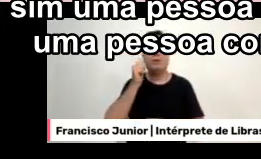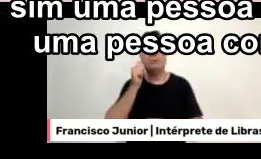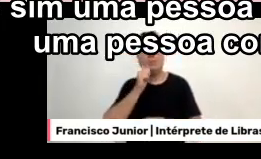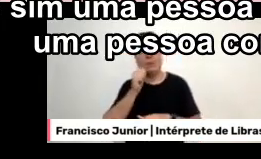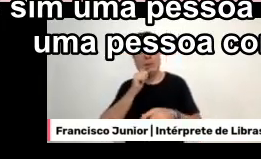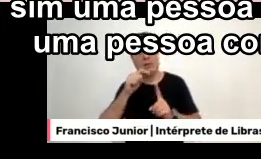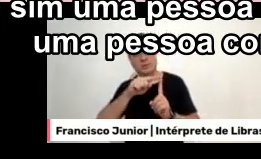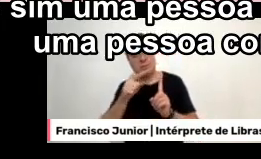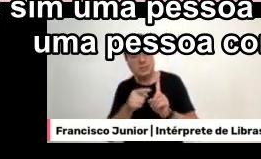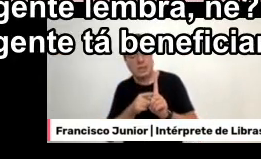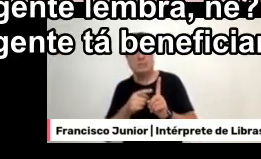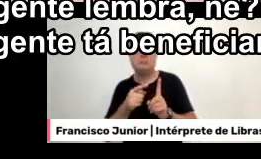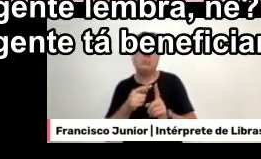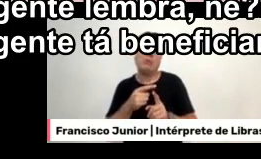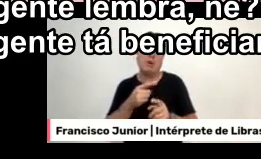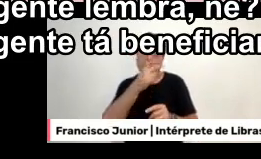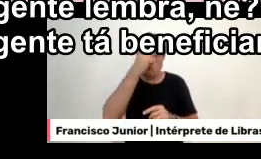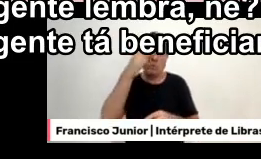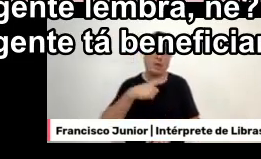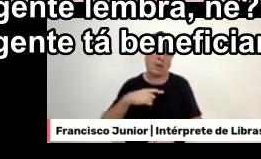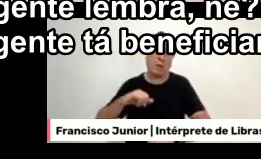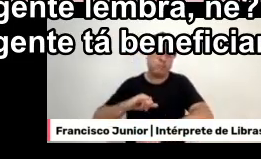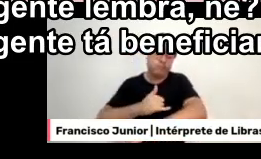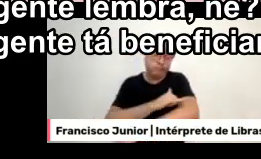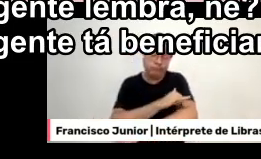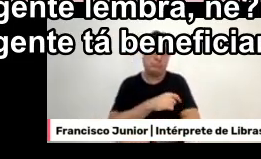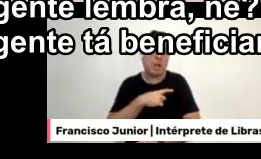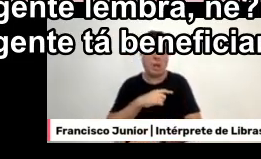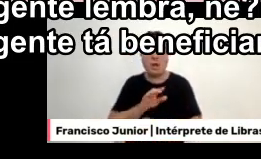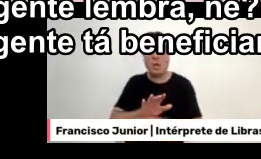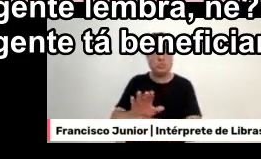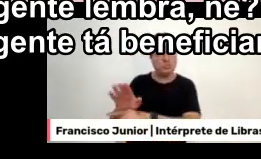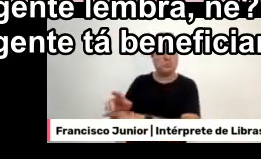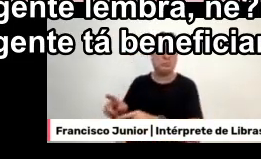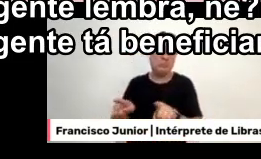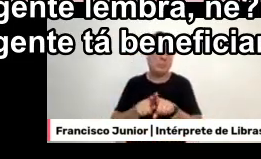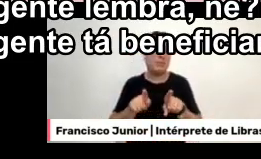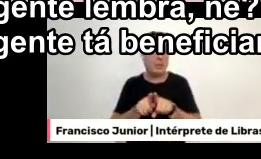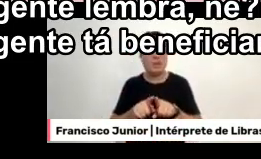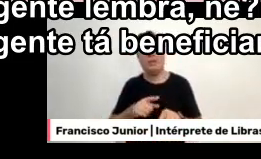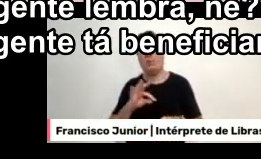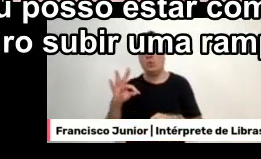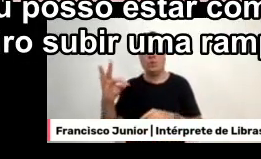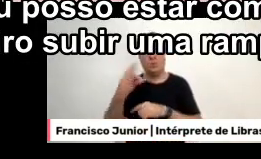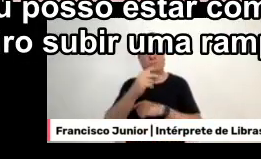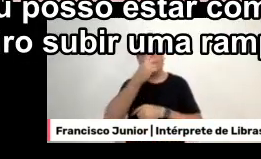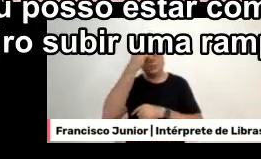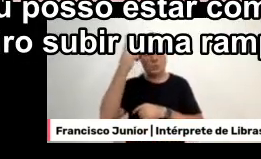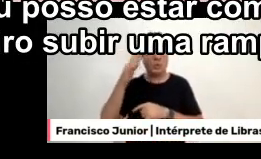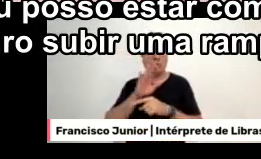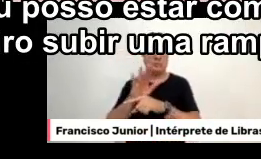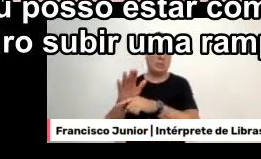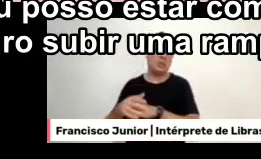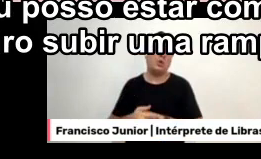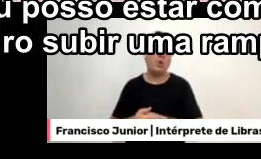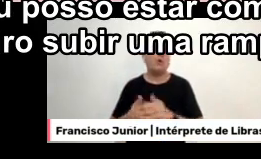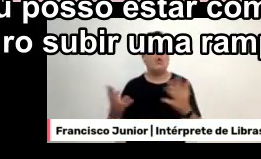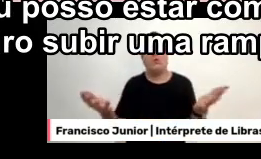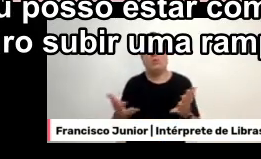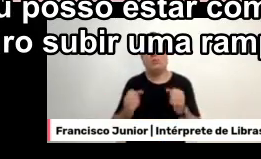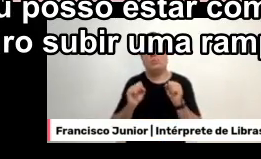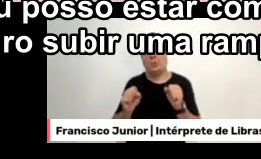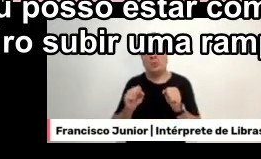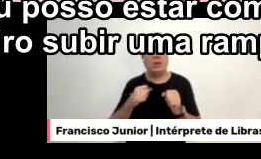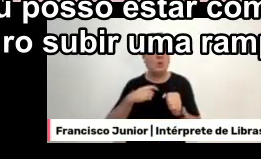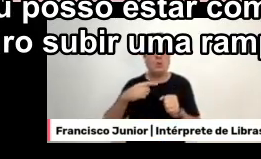com obesidade, né? A gente lembra, né, dessas situações que a gente está beneficiando todas as pessoas. Hoje eu posso estar com, sei lá, o pé